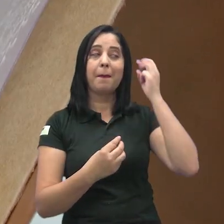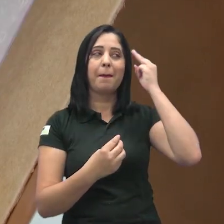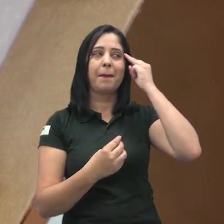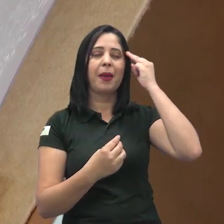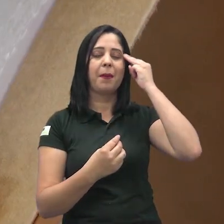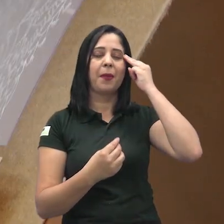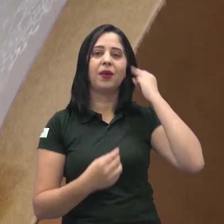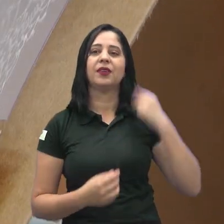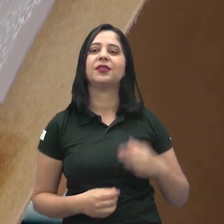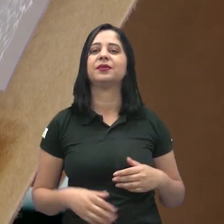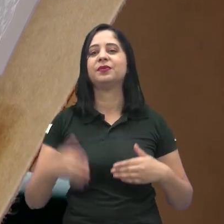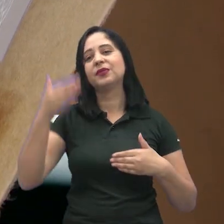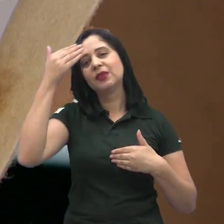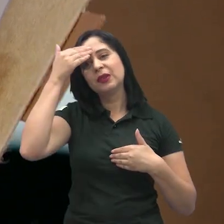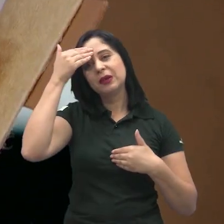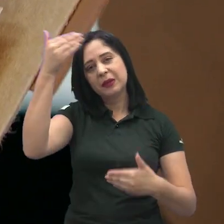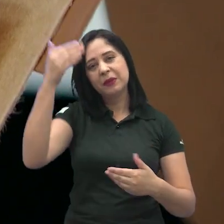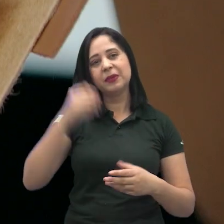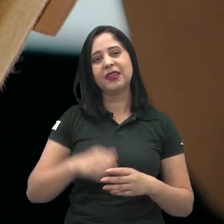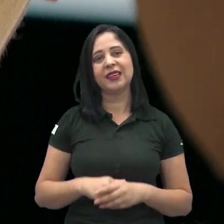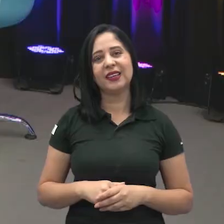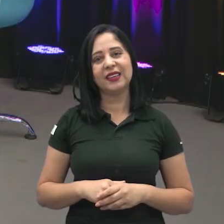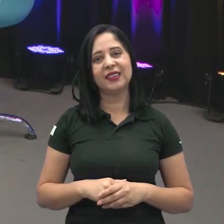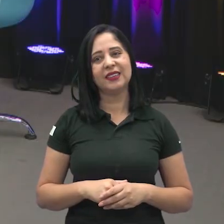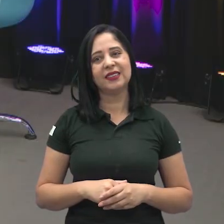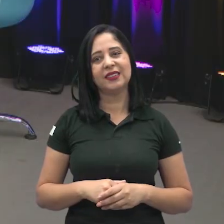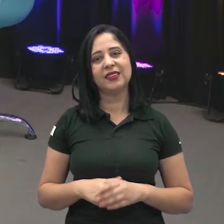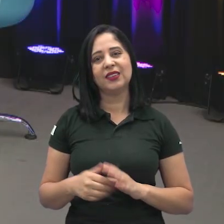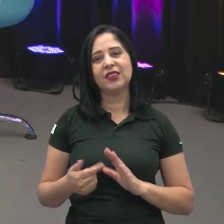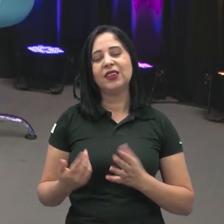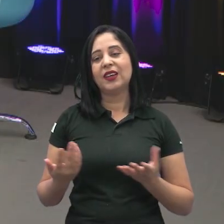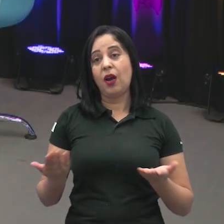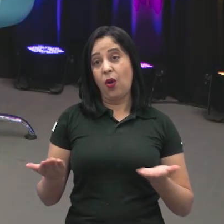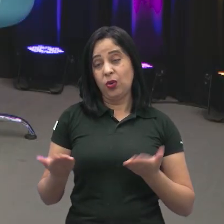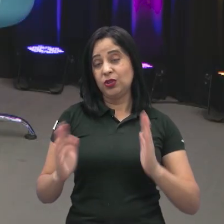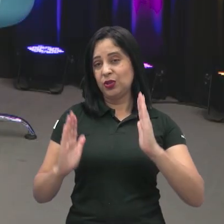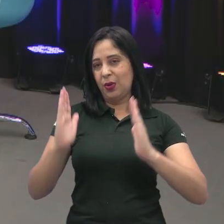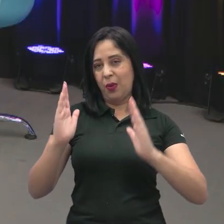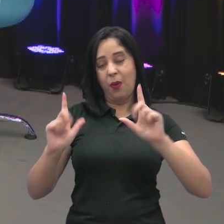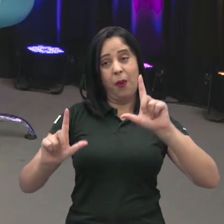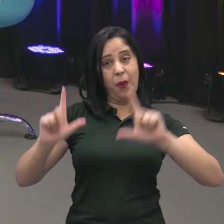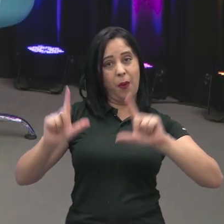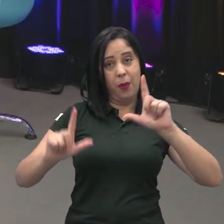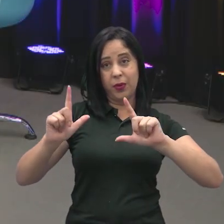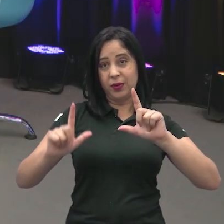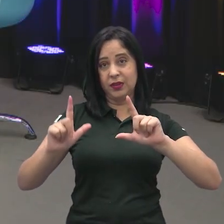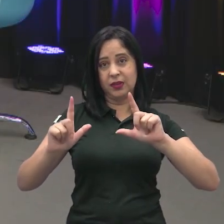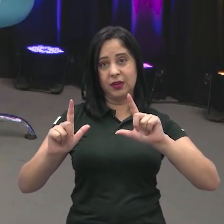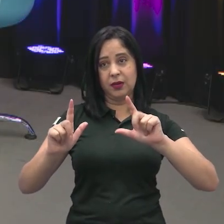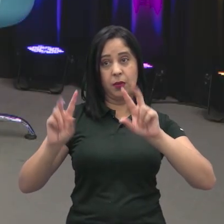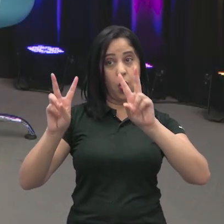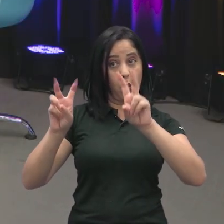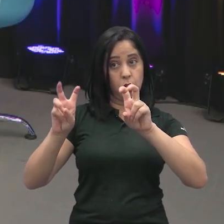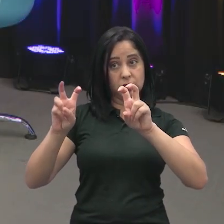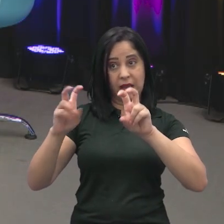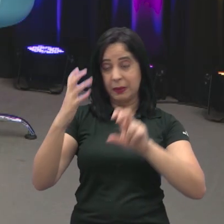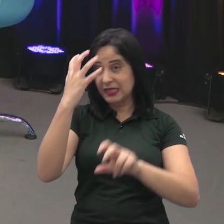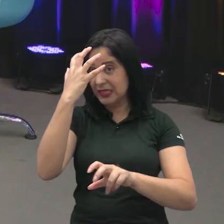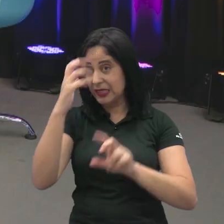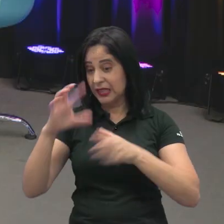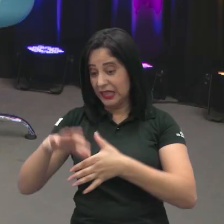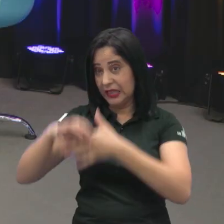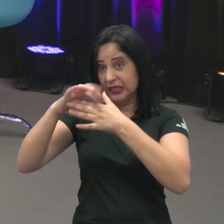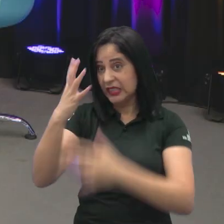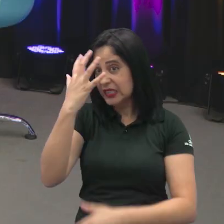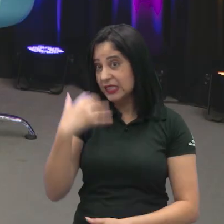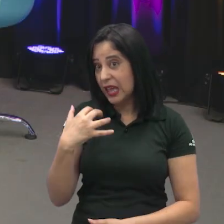mesmo. E, Márcia, muito obrigada por você trazer essa sensibilidade para dentro do nosso programa, que parece um tema